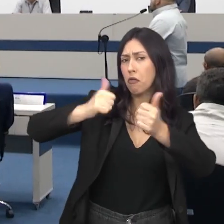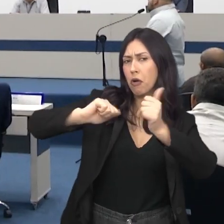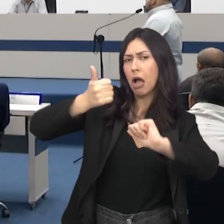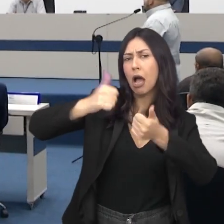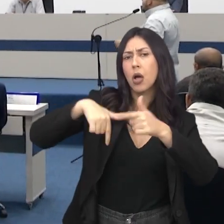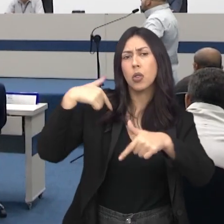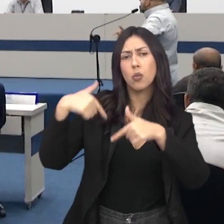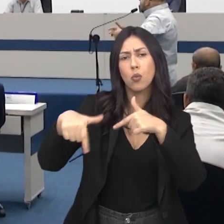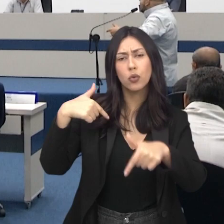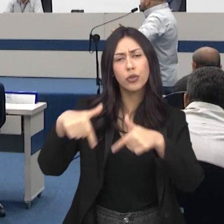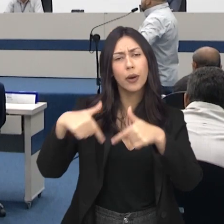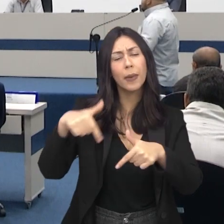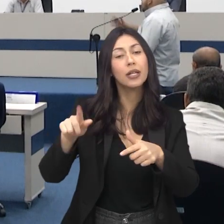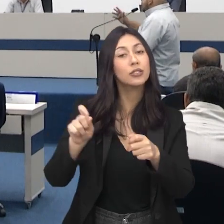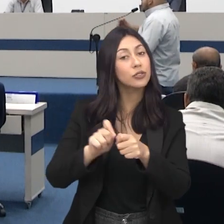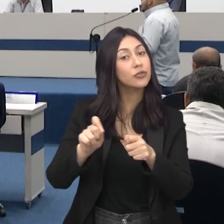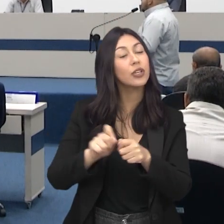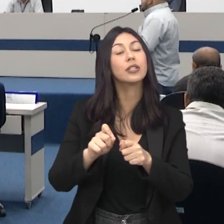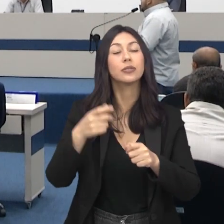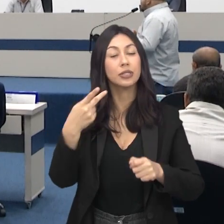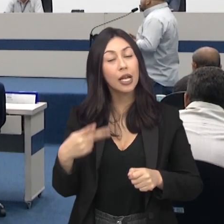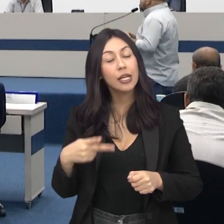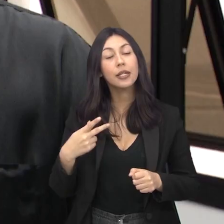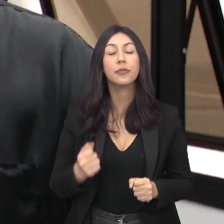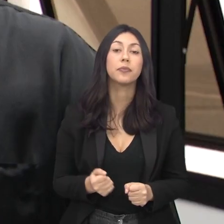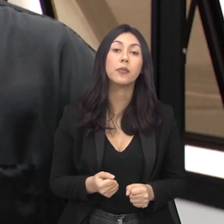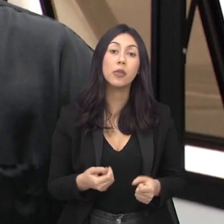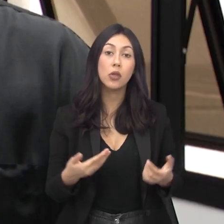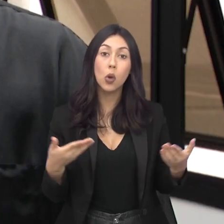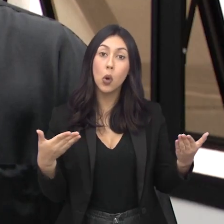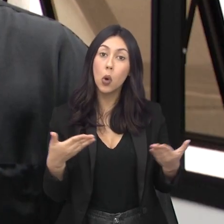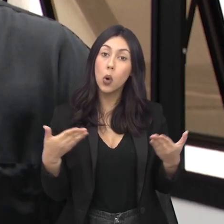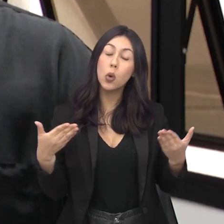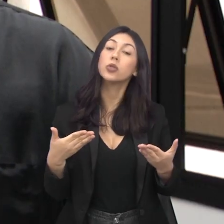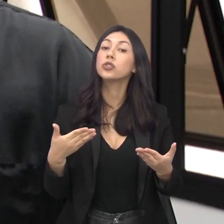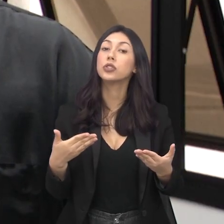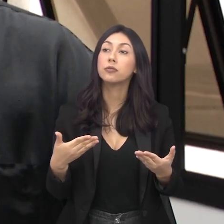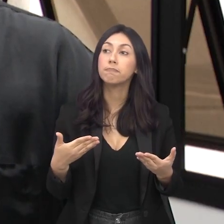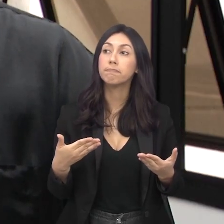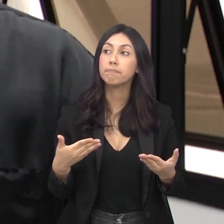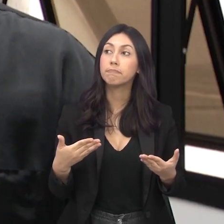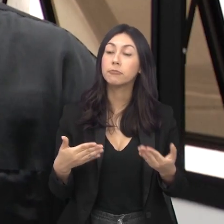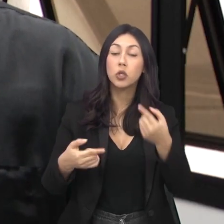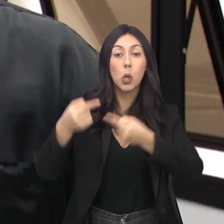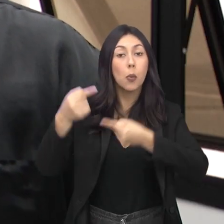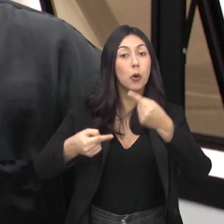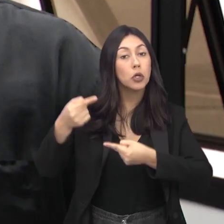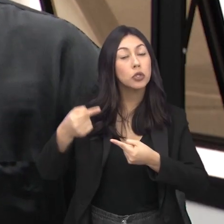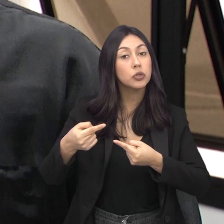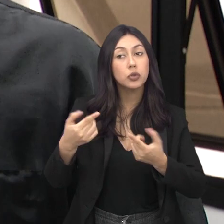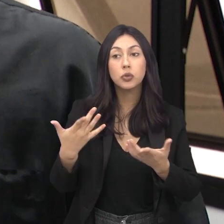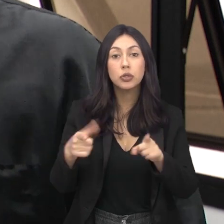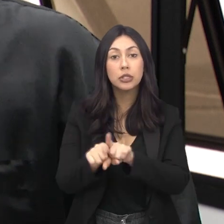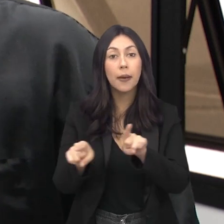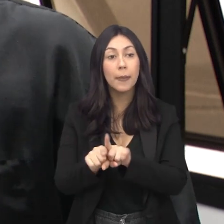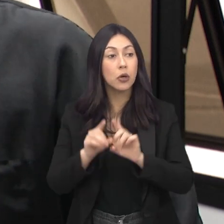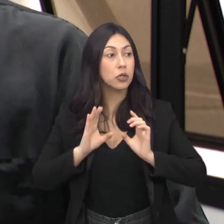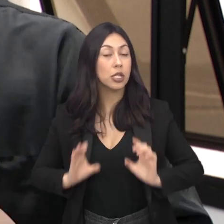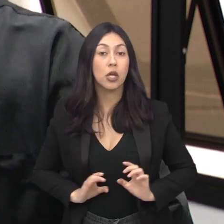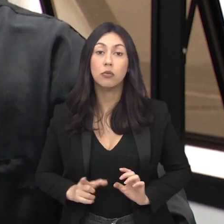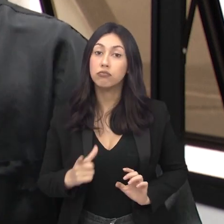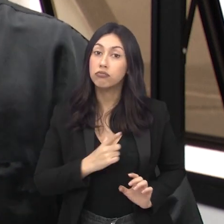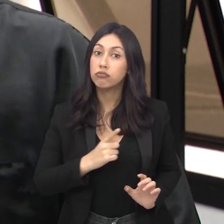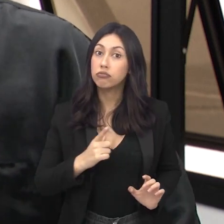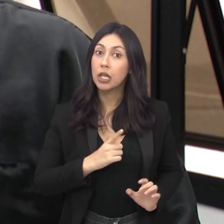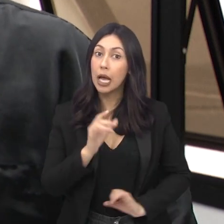para a avaliação das atividades realizadas em plenário. Hoje o gestor público ele tem a internet, a ferramenta